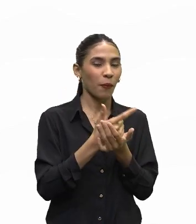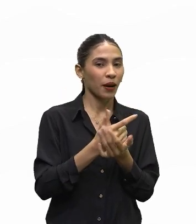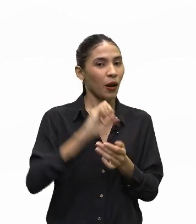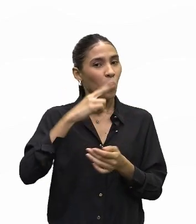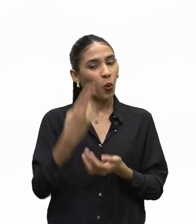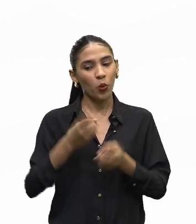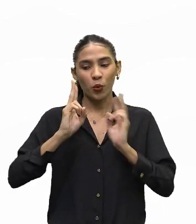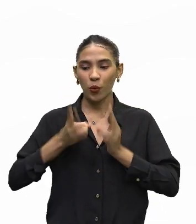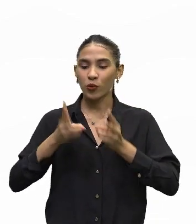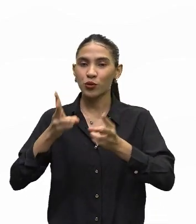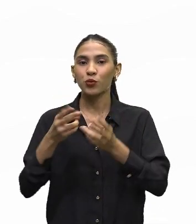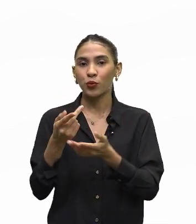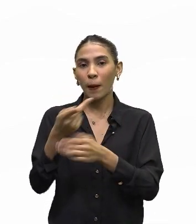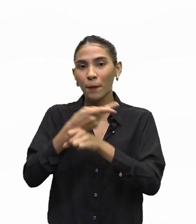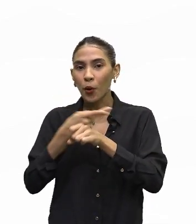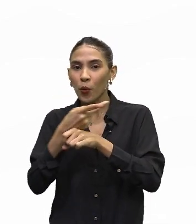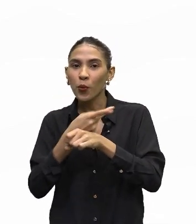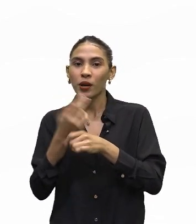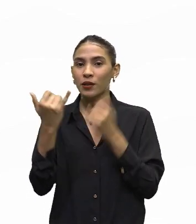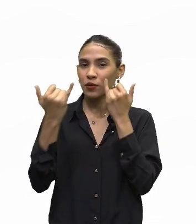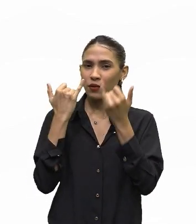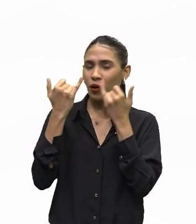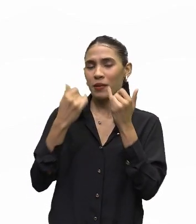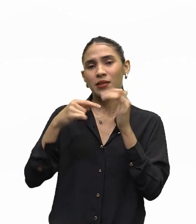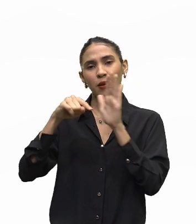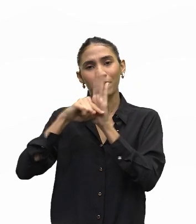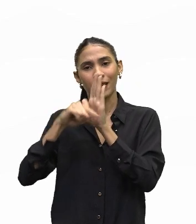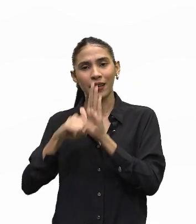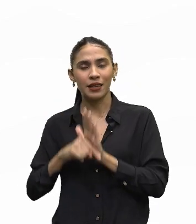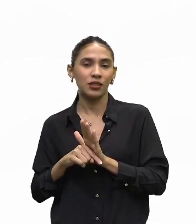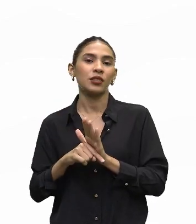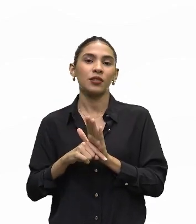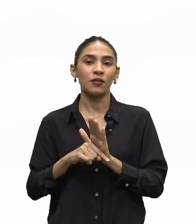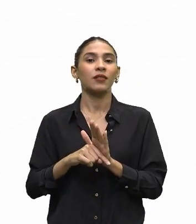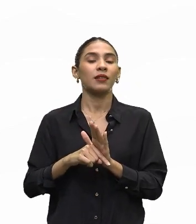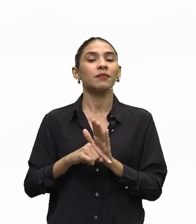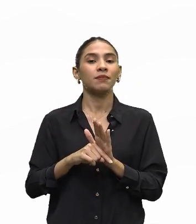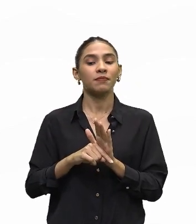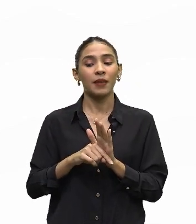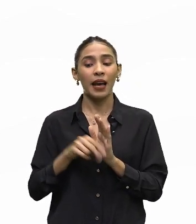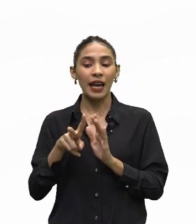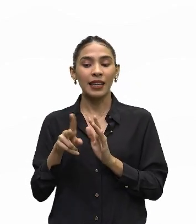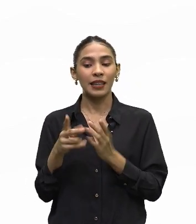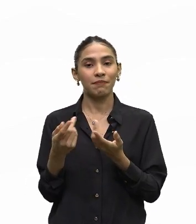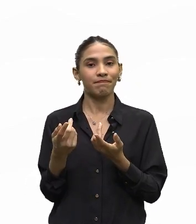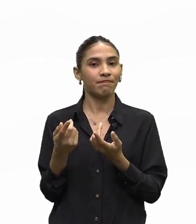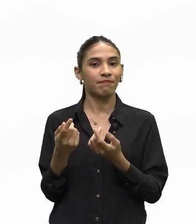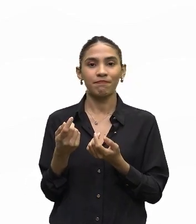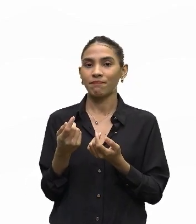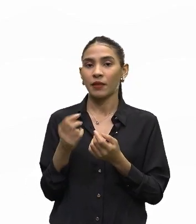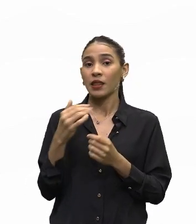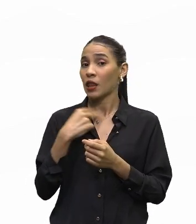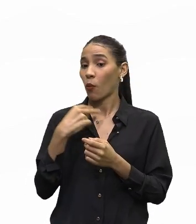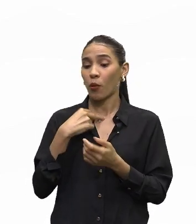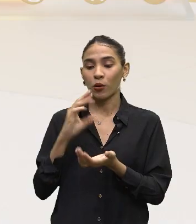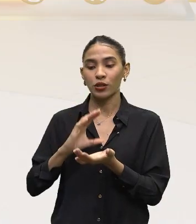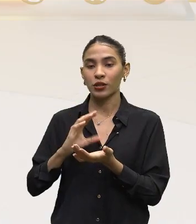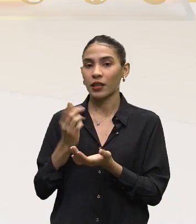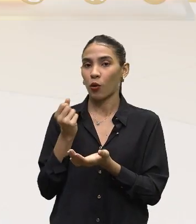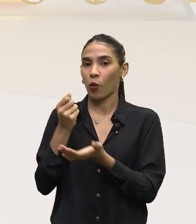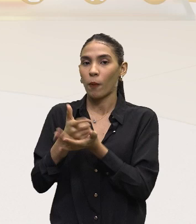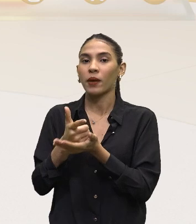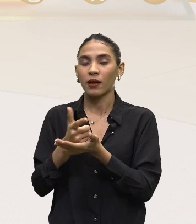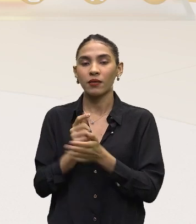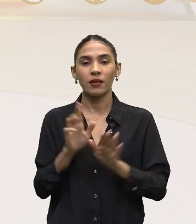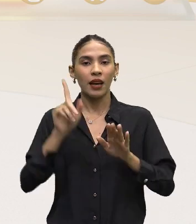continua buscando informações negativas para achar que ela não deve investir ali naquele ativo. Então,